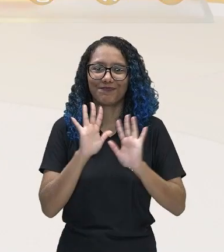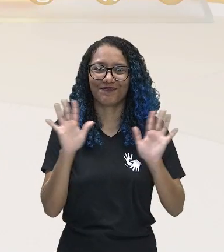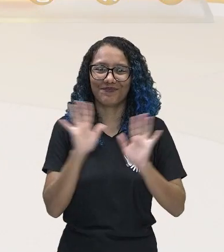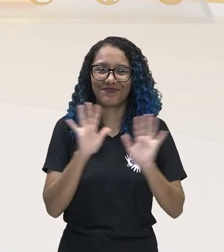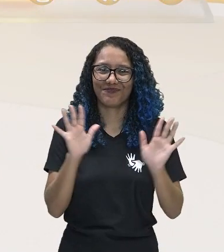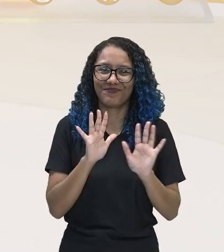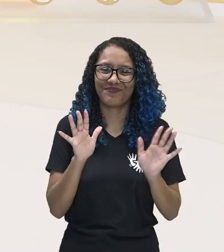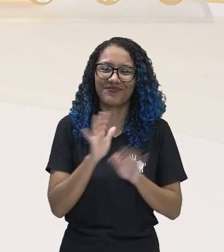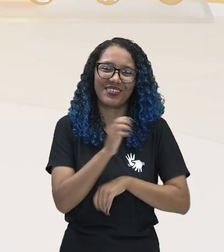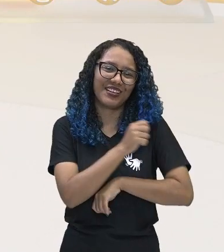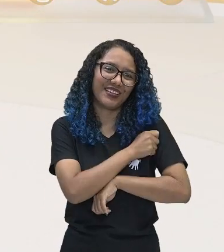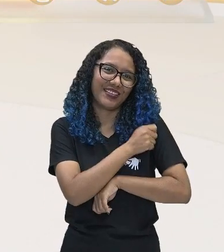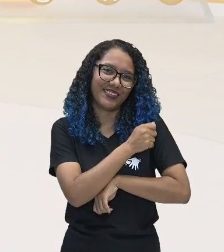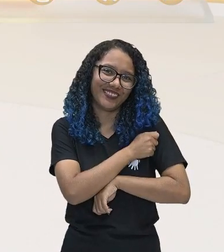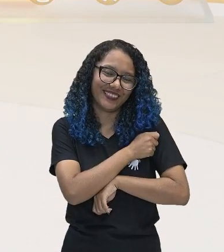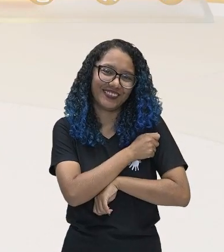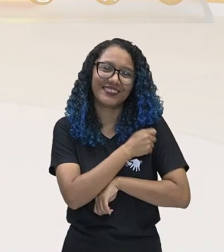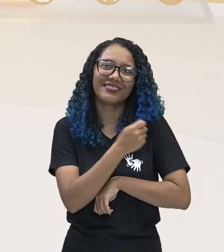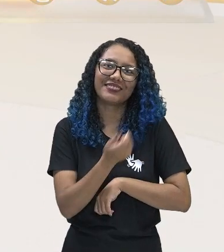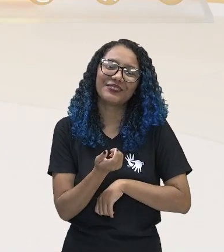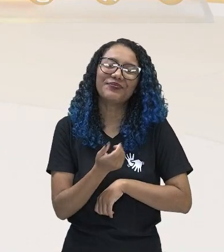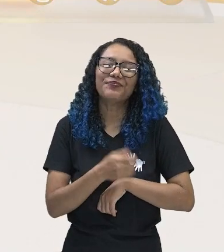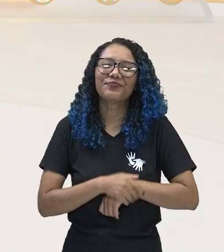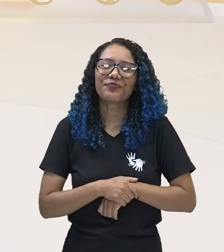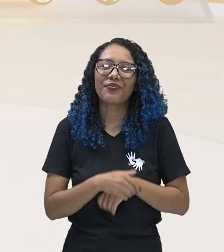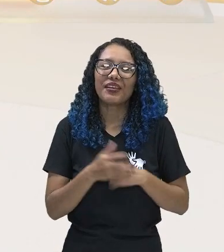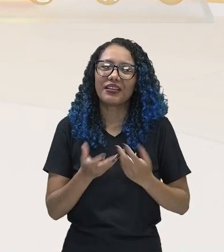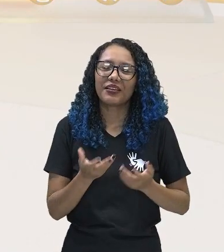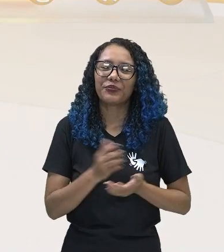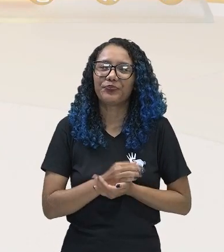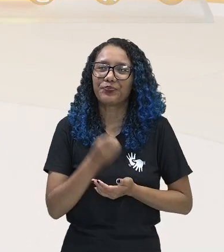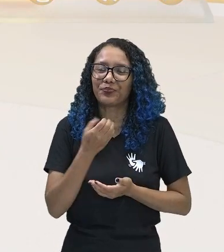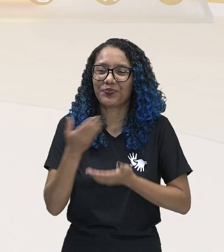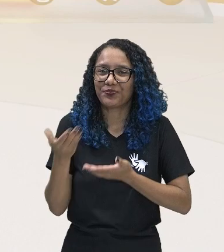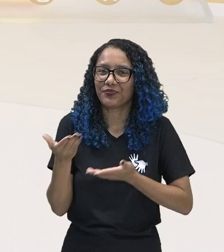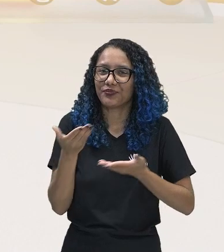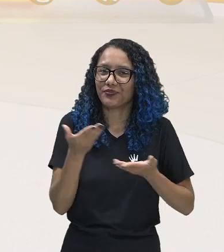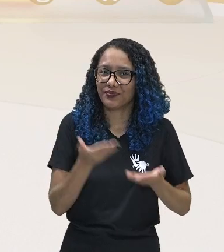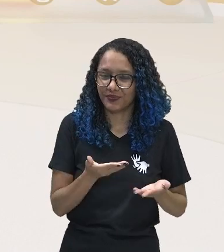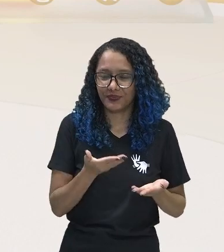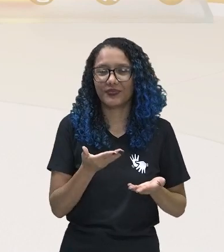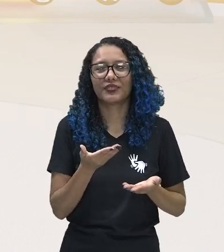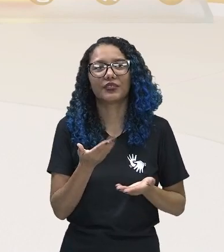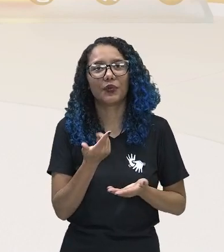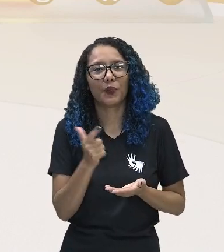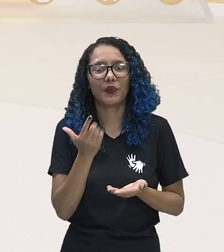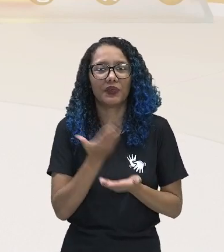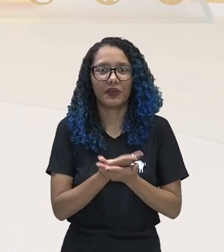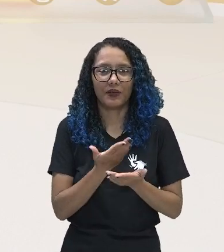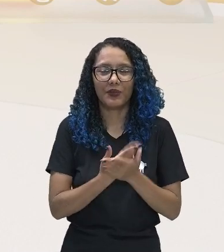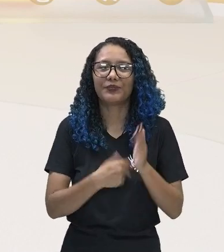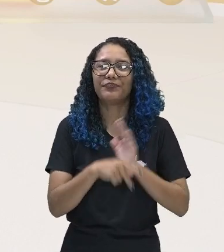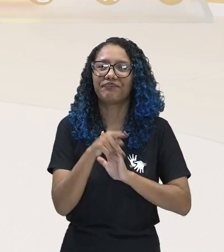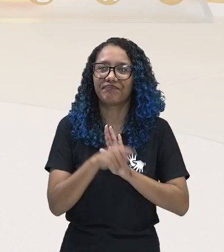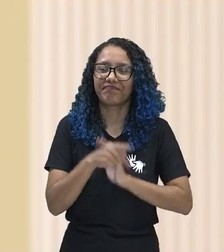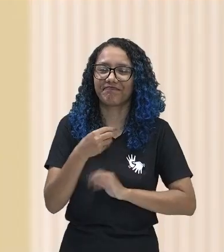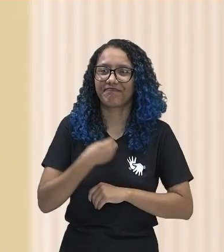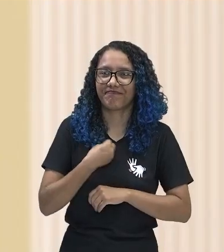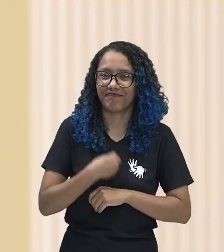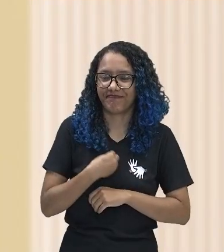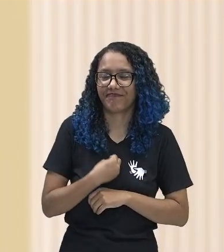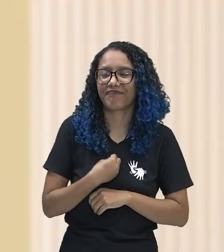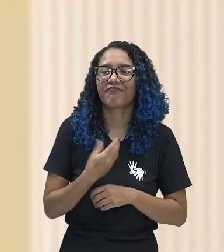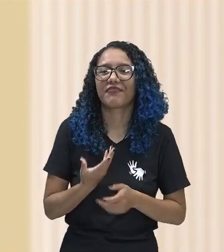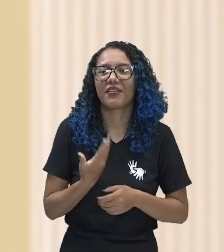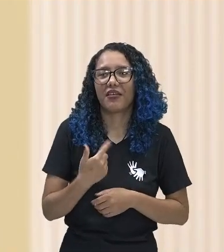Olá, meus queridos alunos, meus queridos estudantes, sejam todos muito bem-vindos a mais uma aula de Projeto de Vida. Eu